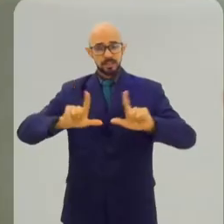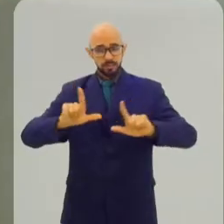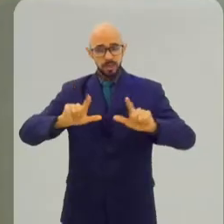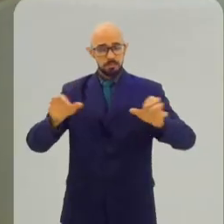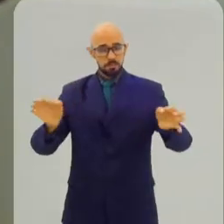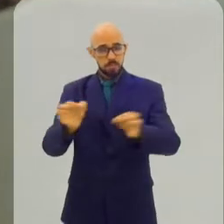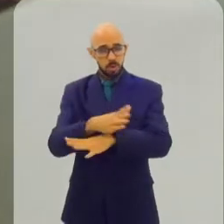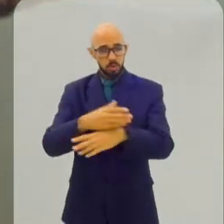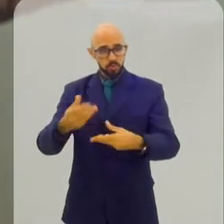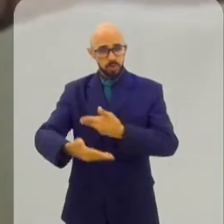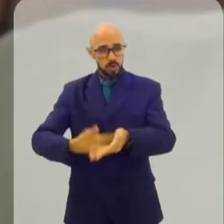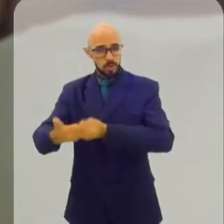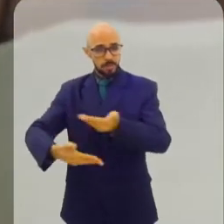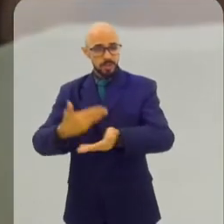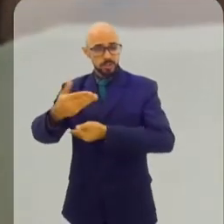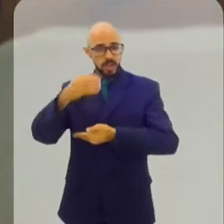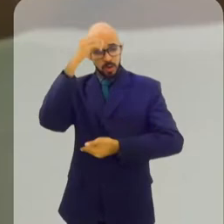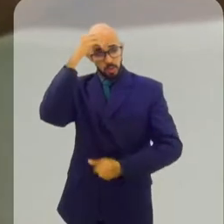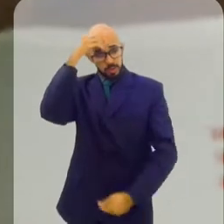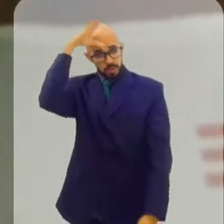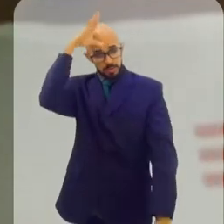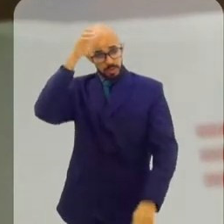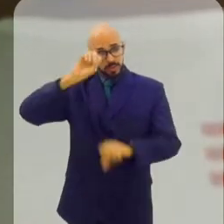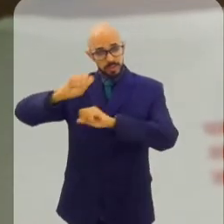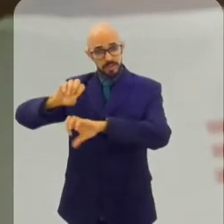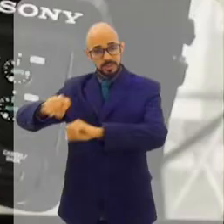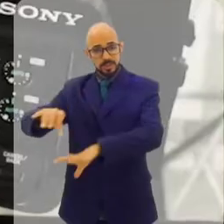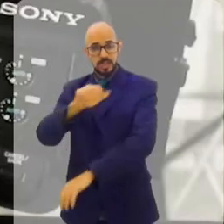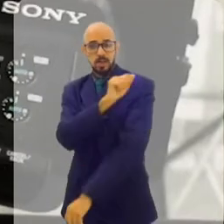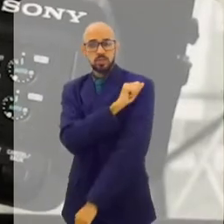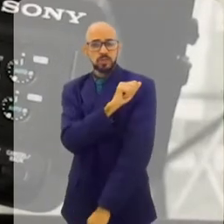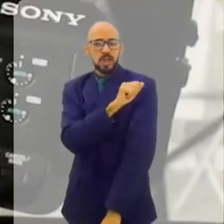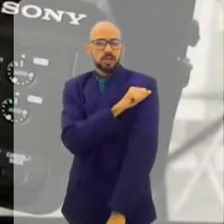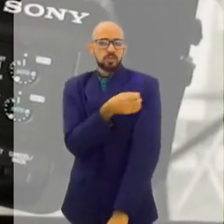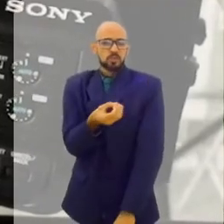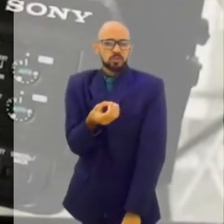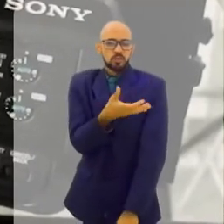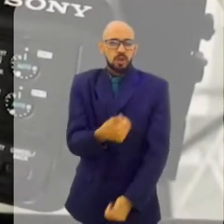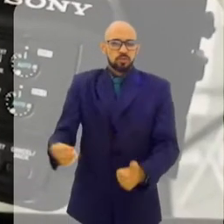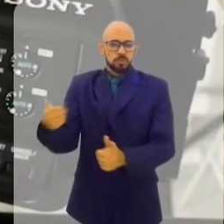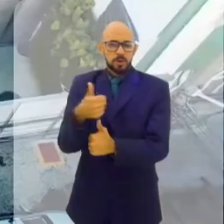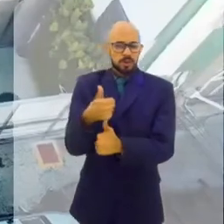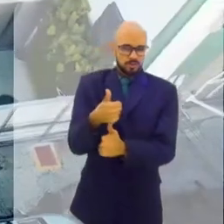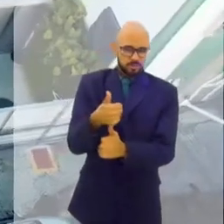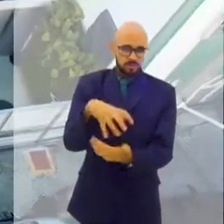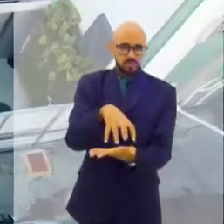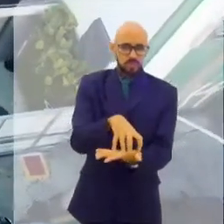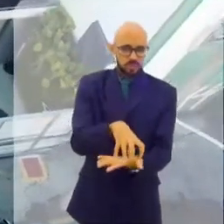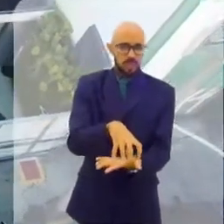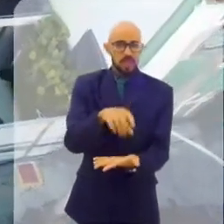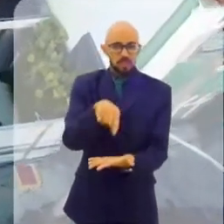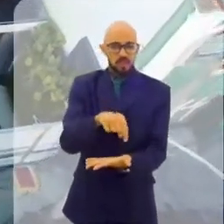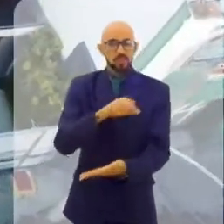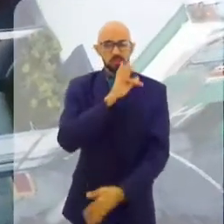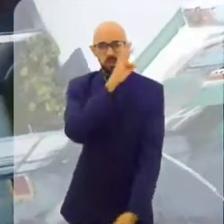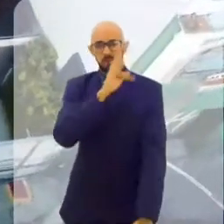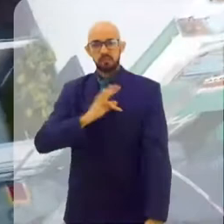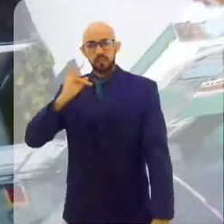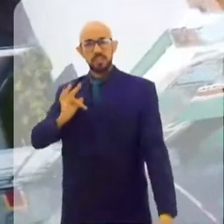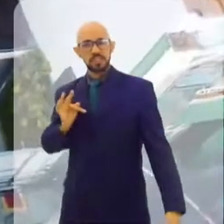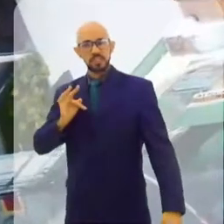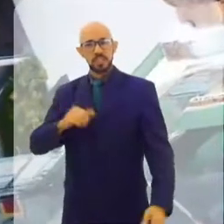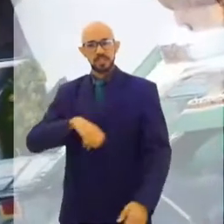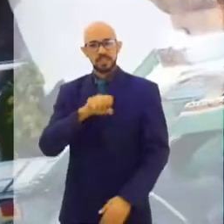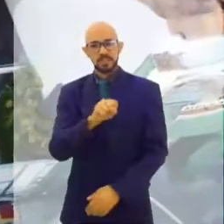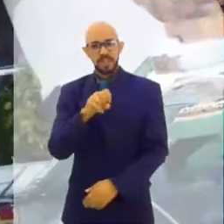para compartilhar conhecimento e capacitar os novos protagonistas do setor. Somos a Firjan Senai